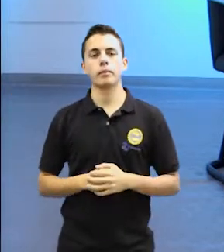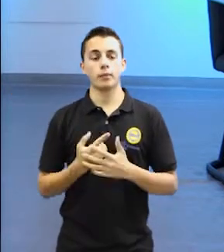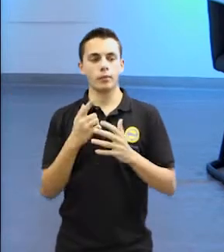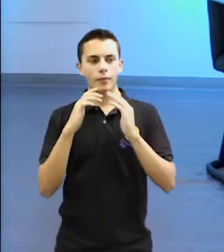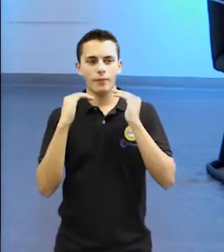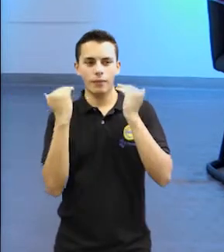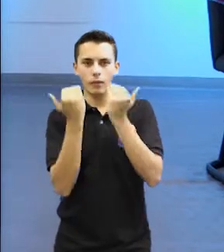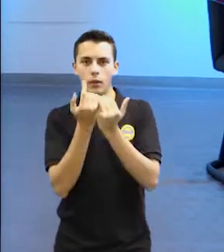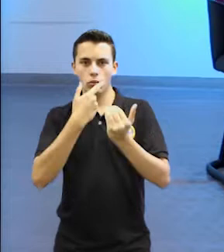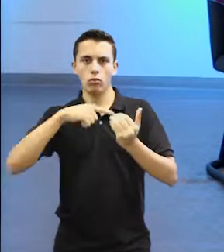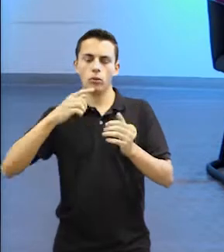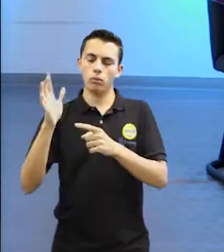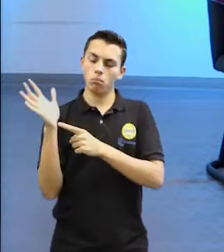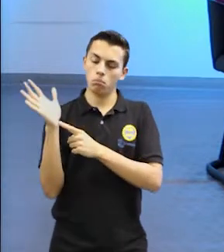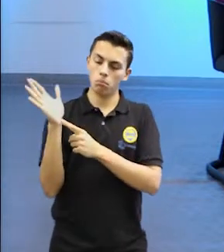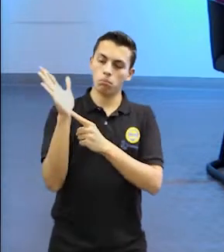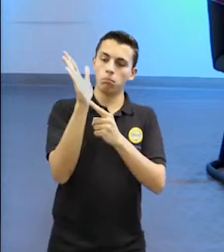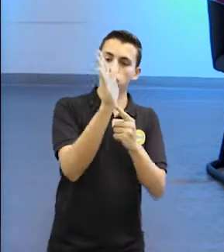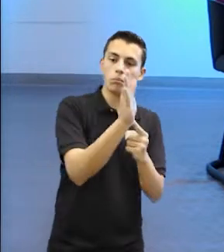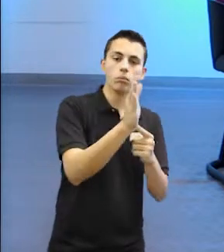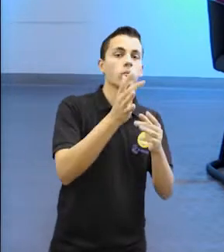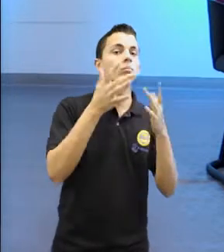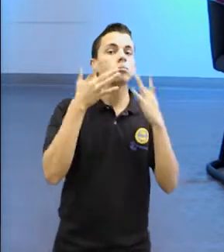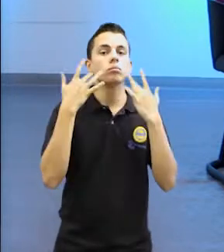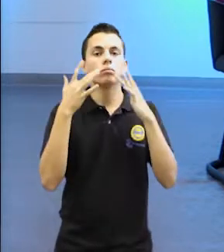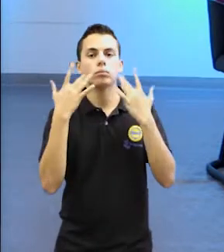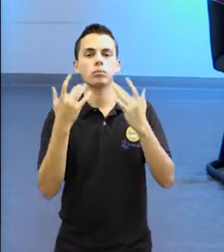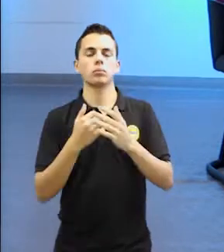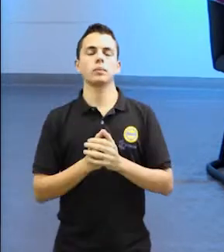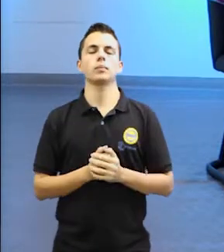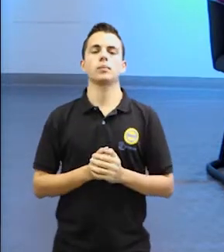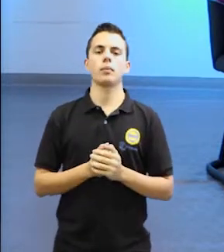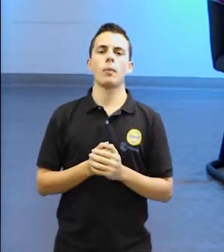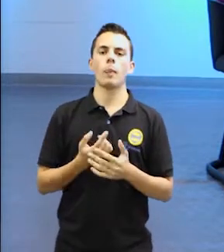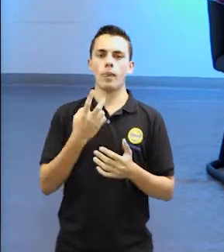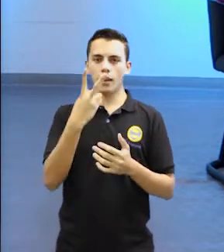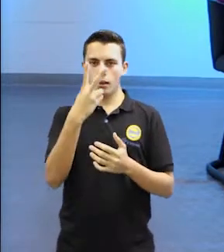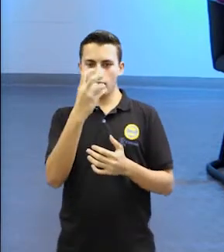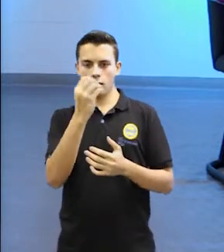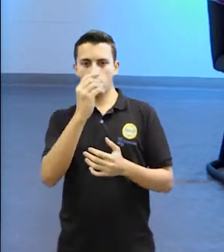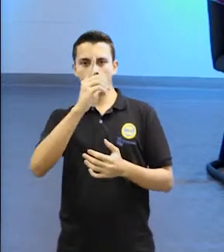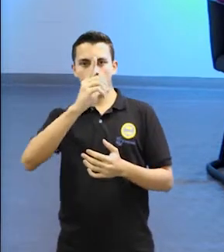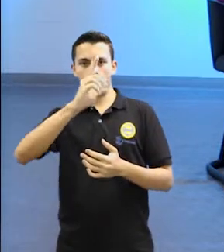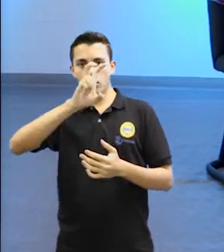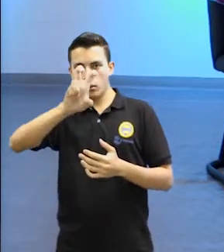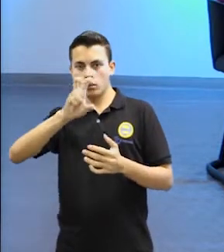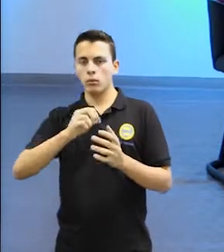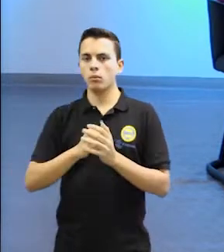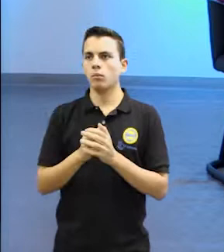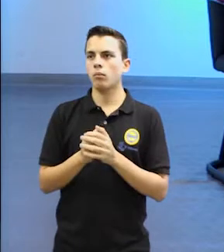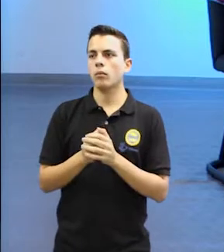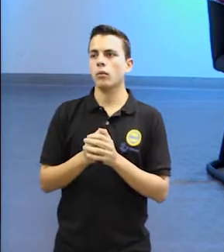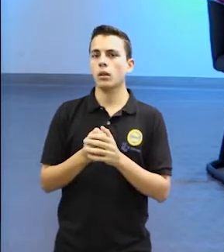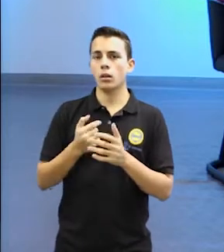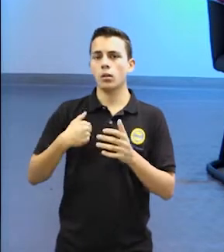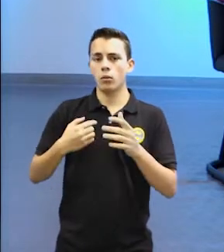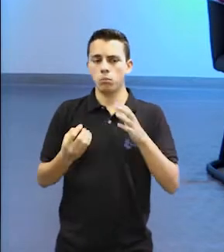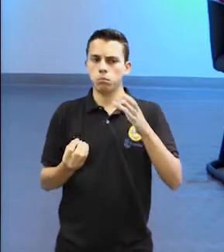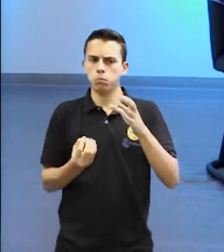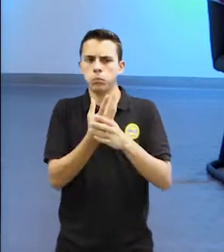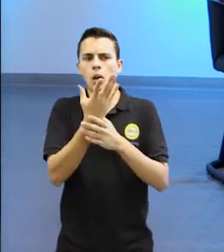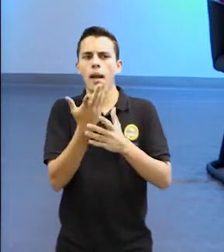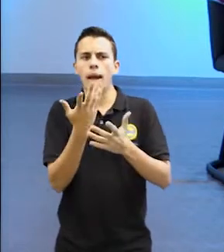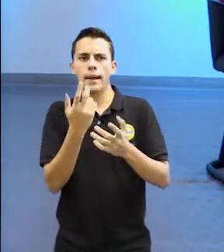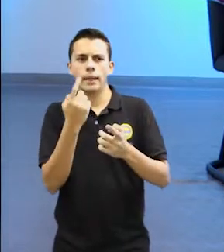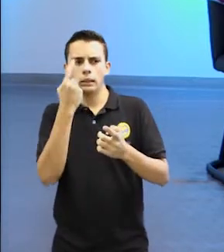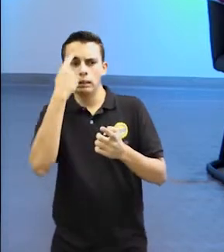congresso a gente apresentou essa peça. E em 2015, eu lancei sem saber como seria a